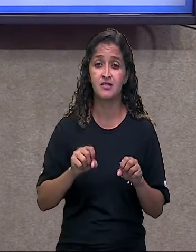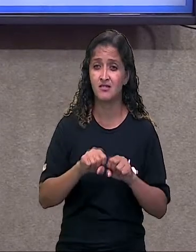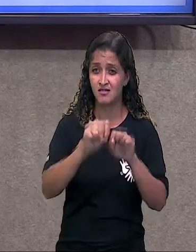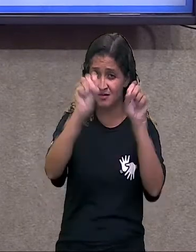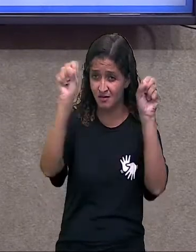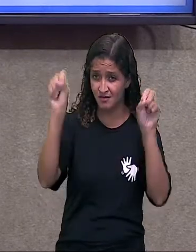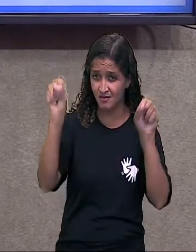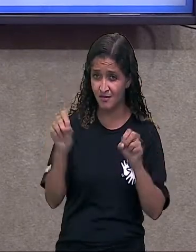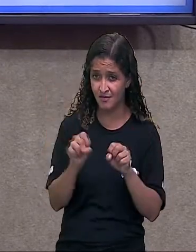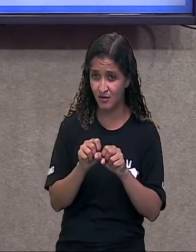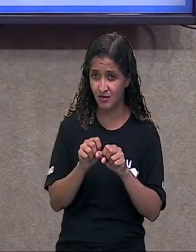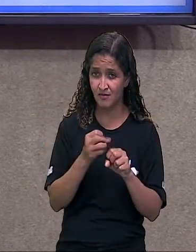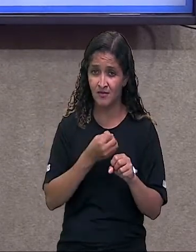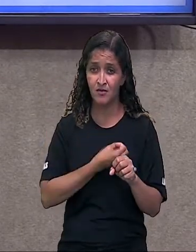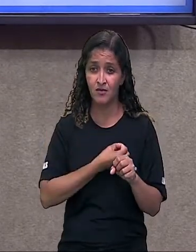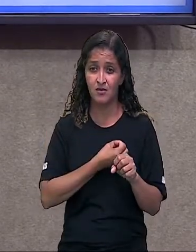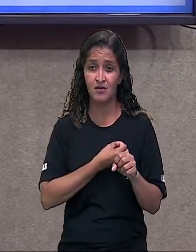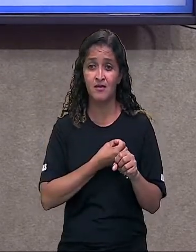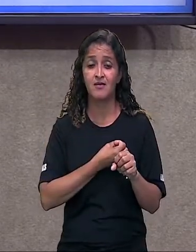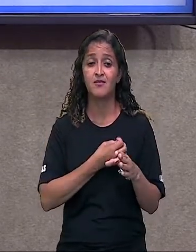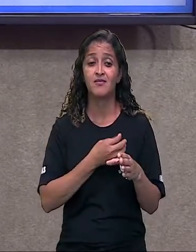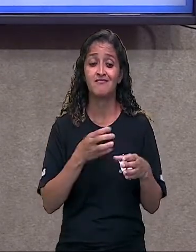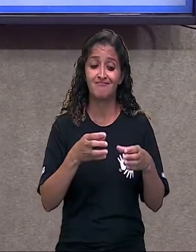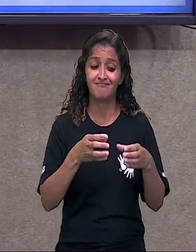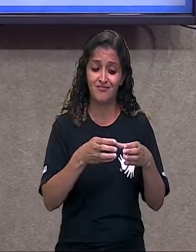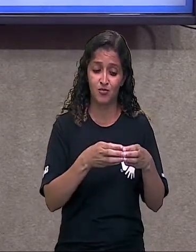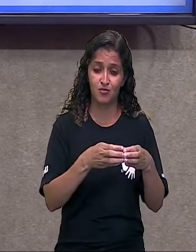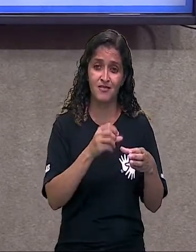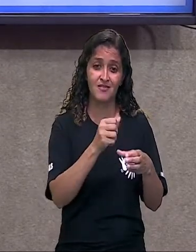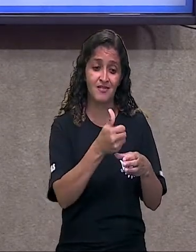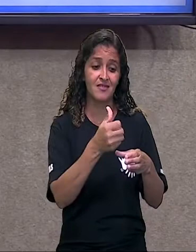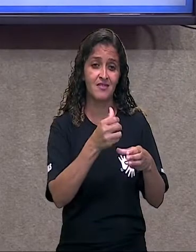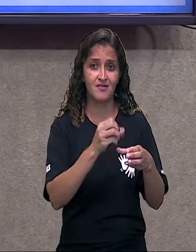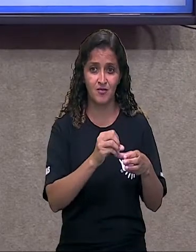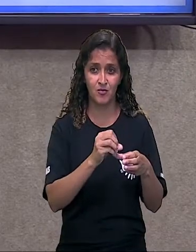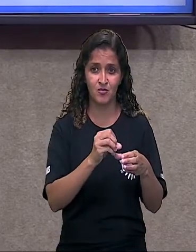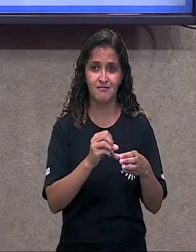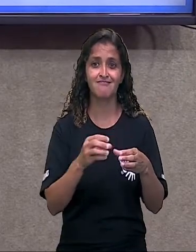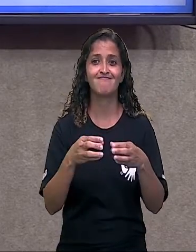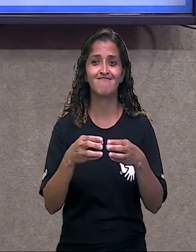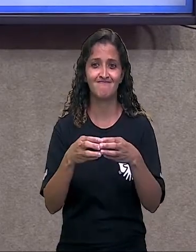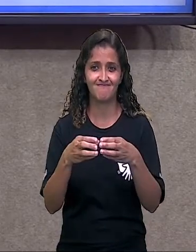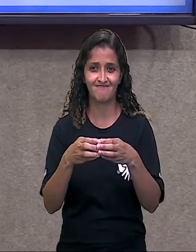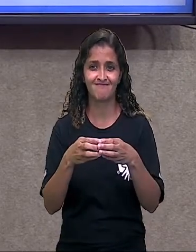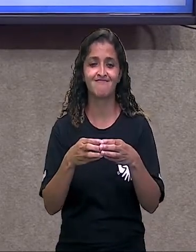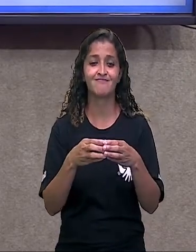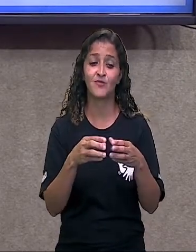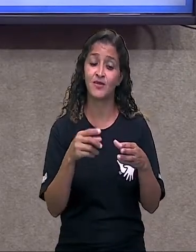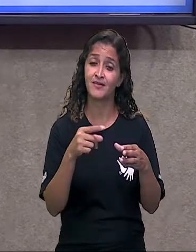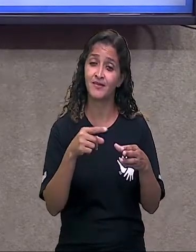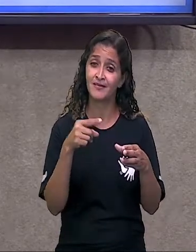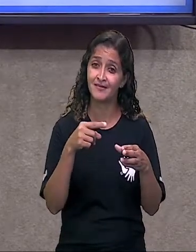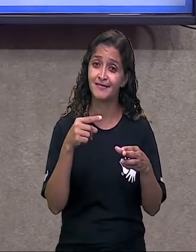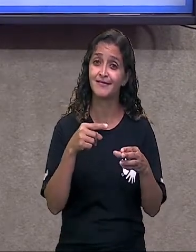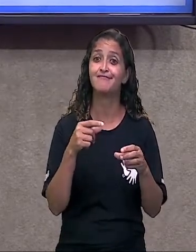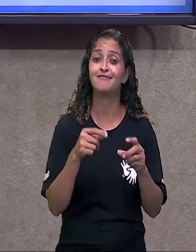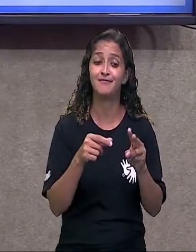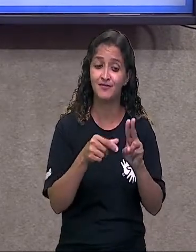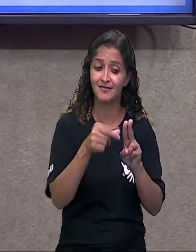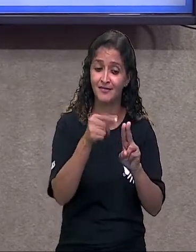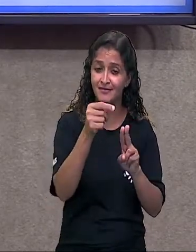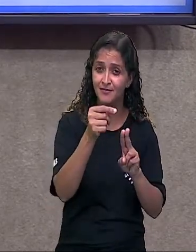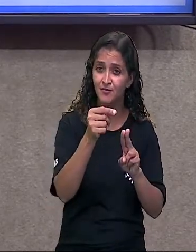de 10 em 10? Por isso, é um sistema decimal. E aí, aqui